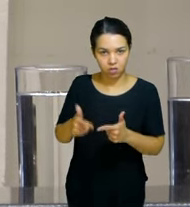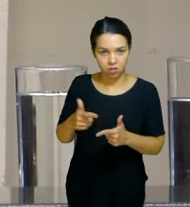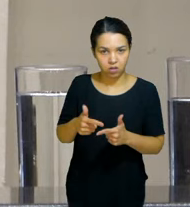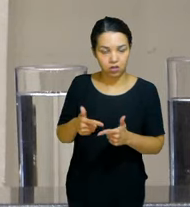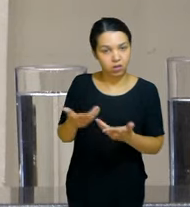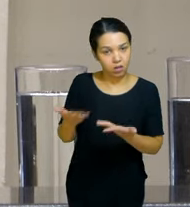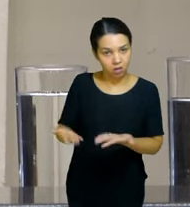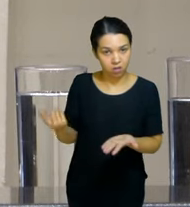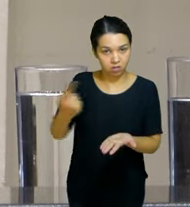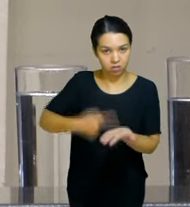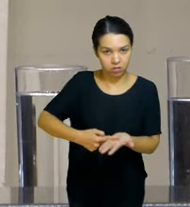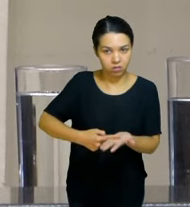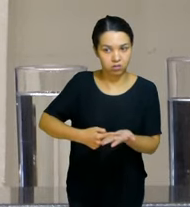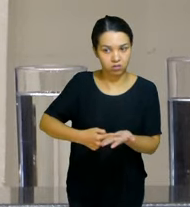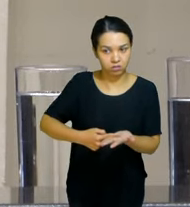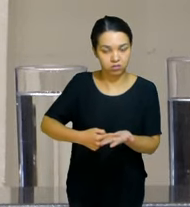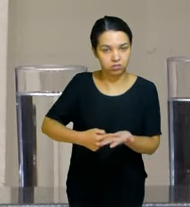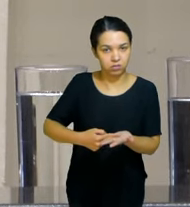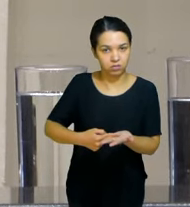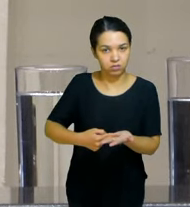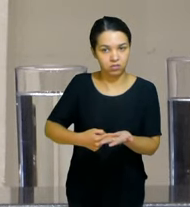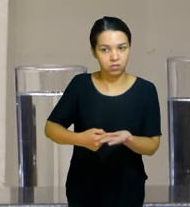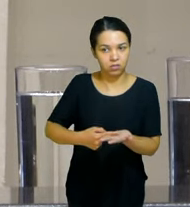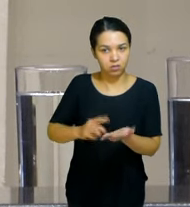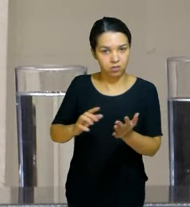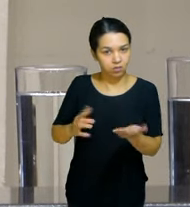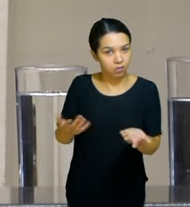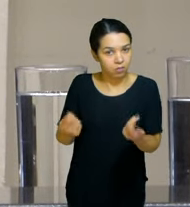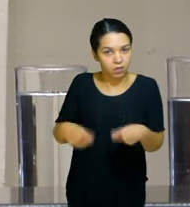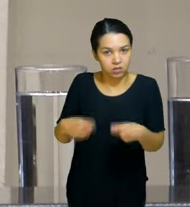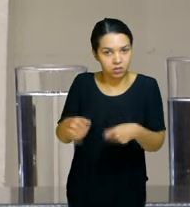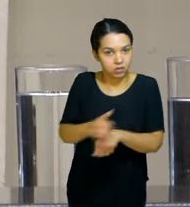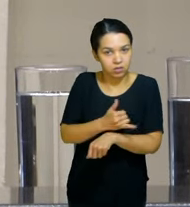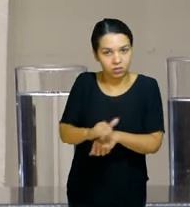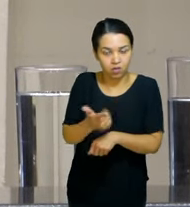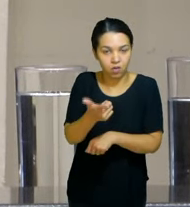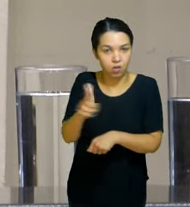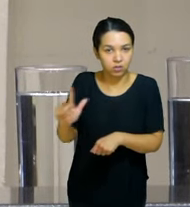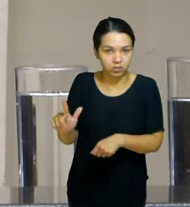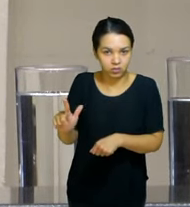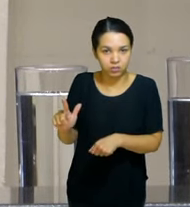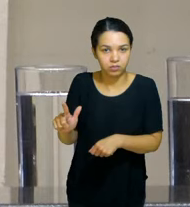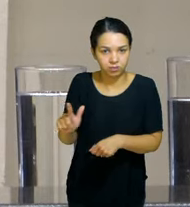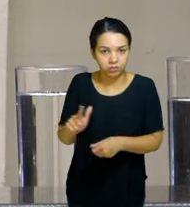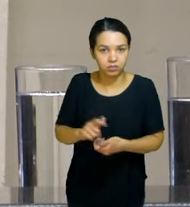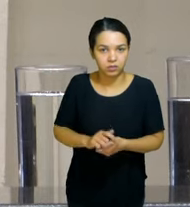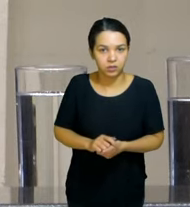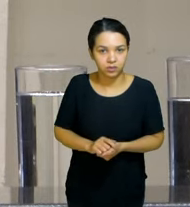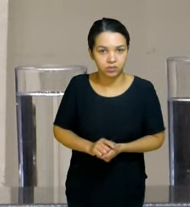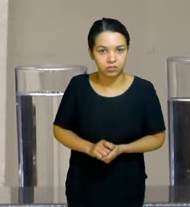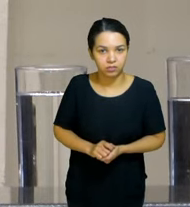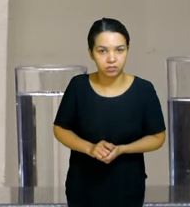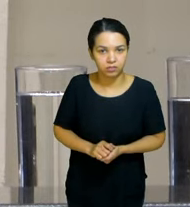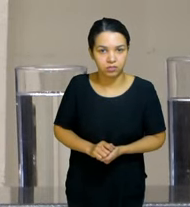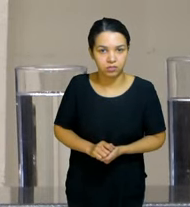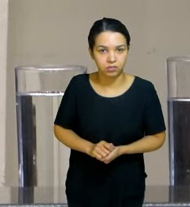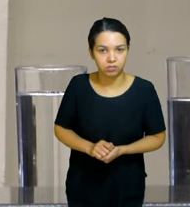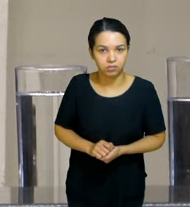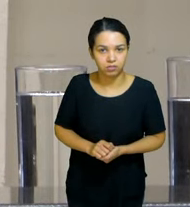árbitros. Ou eu teria que ter encontrado uma outra alternativa para que ela acontecesse sem aqueles árbitros ali.